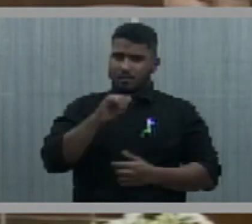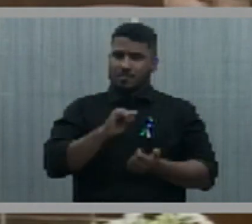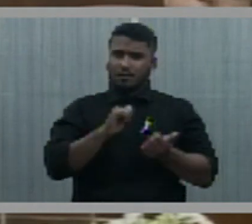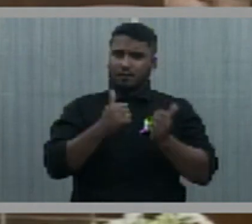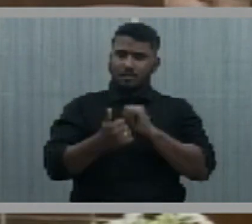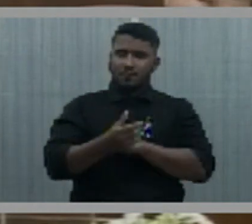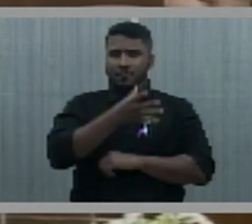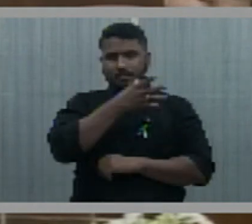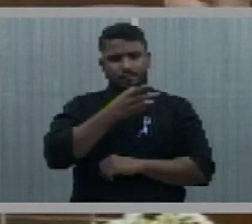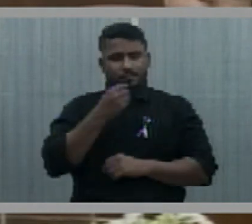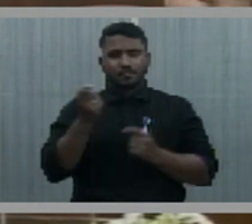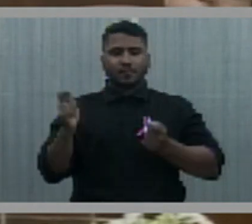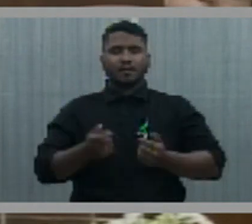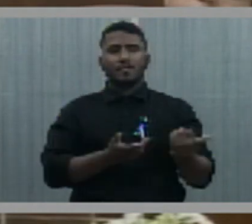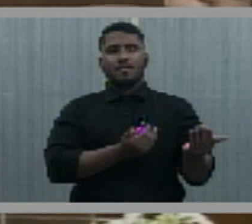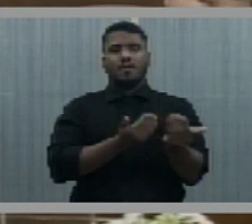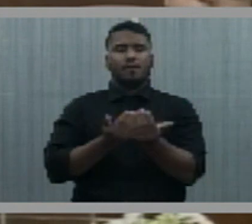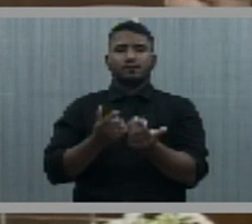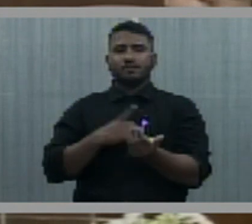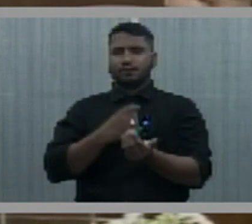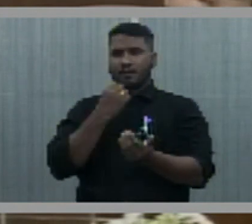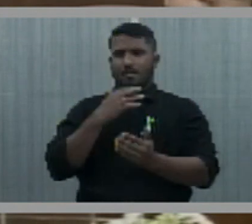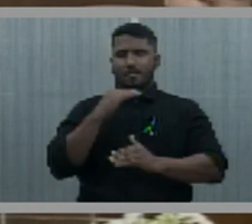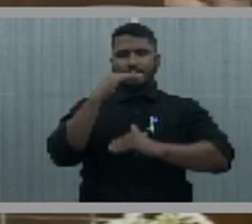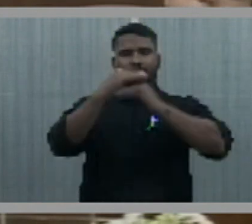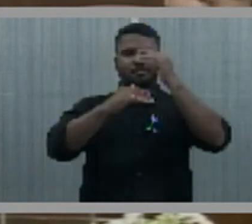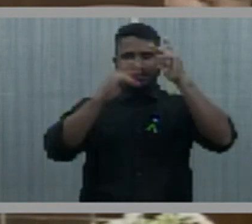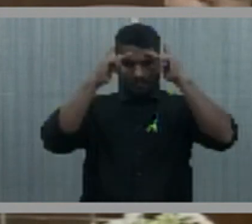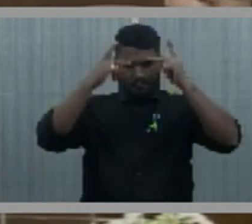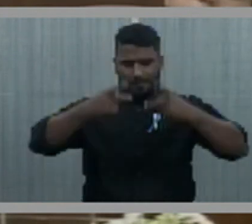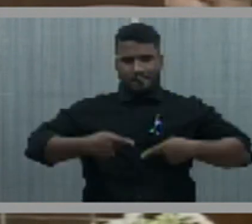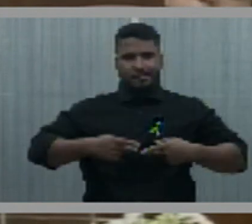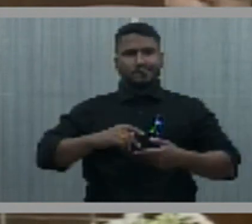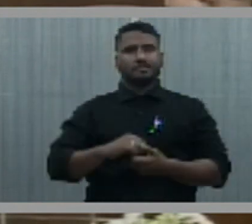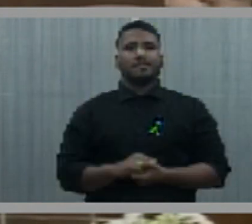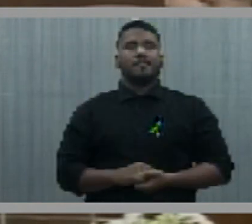que promovam a juventude no seu desenvolvimento humano e integral.